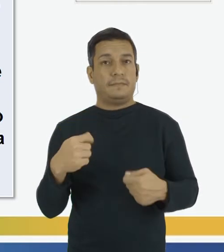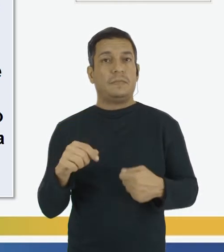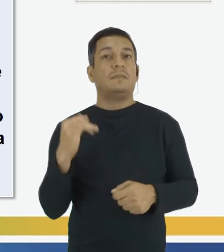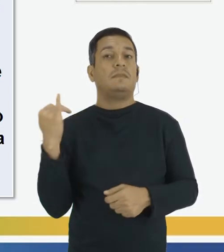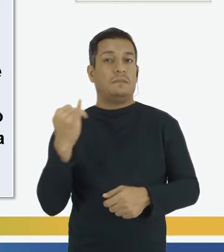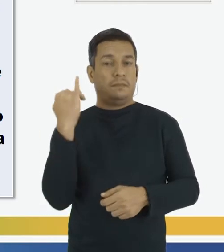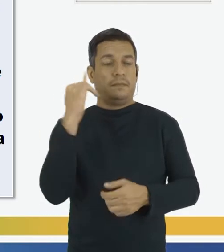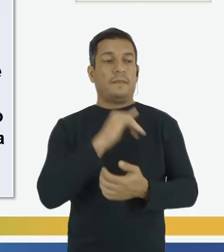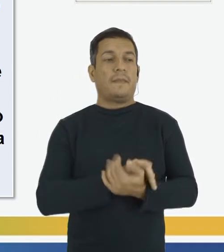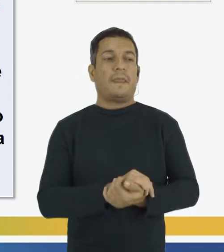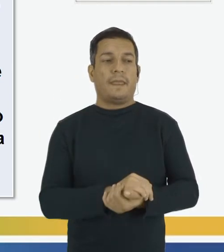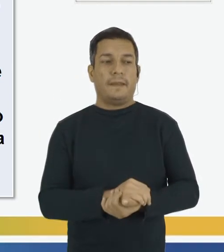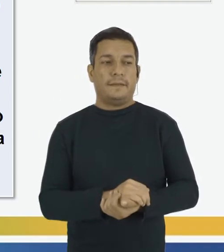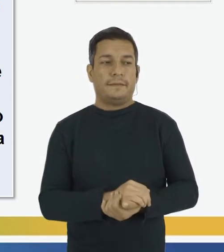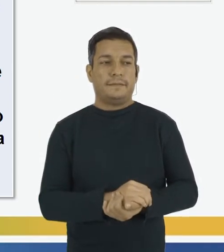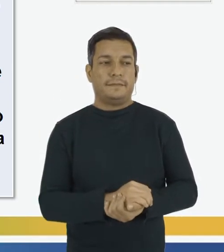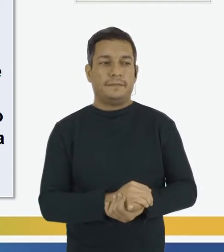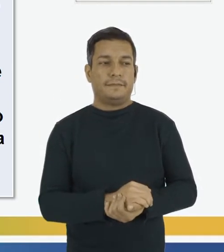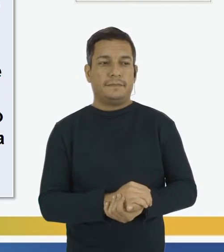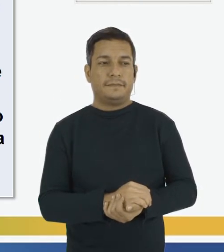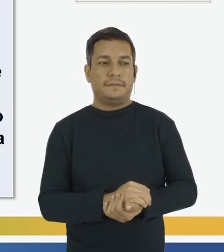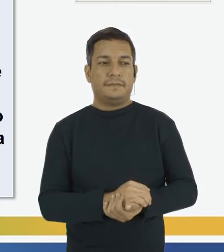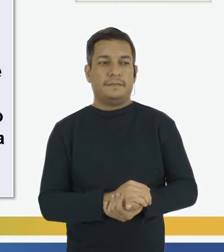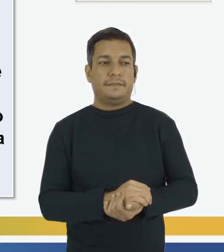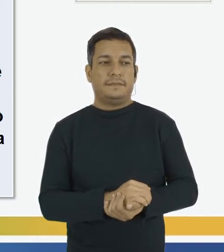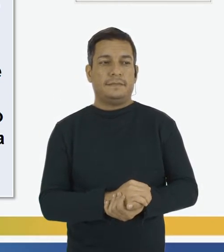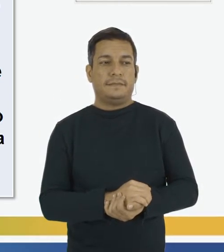desejáveis, né? E qual é